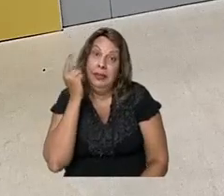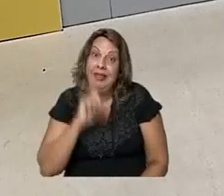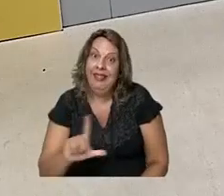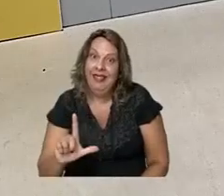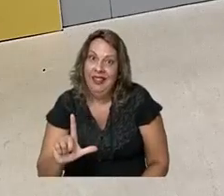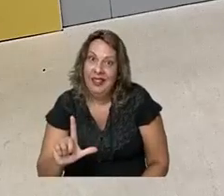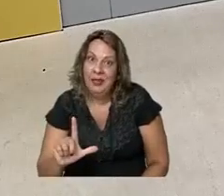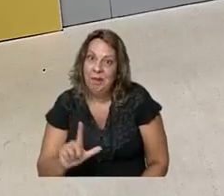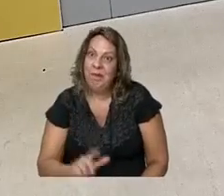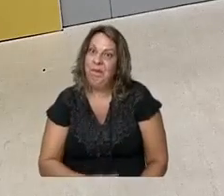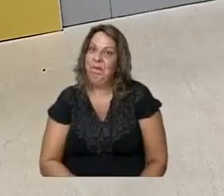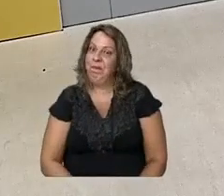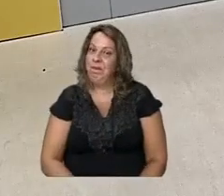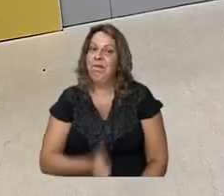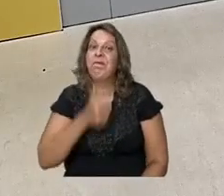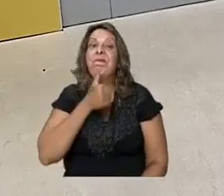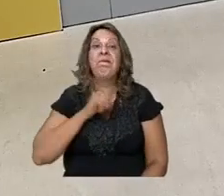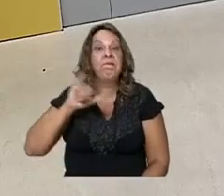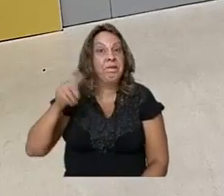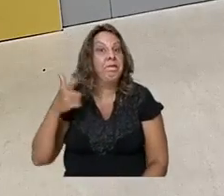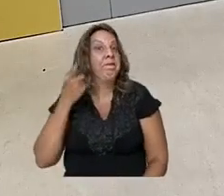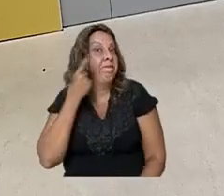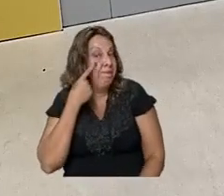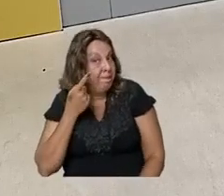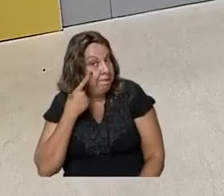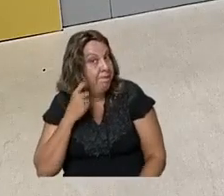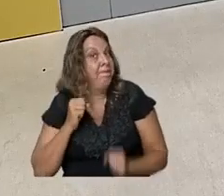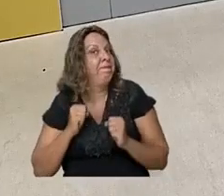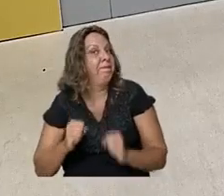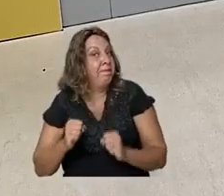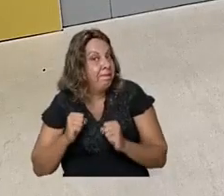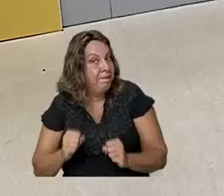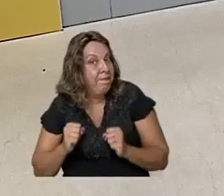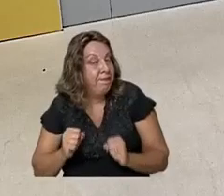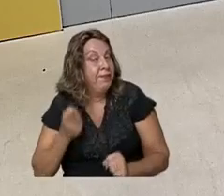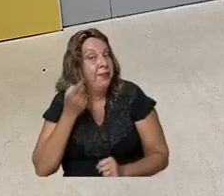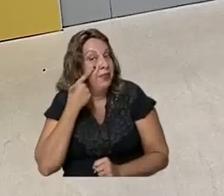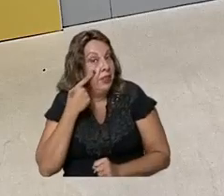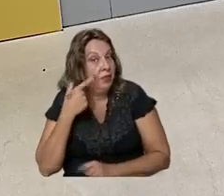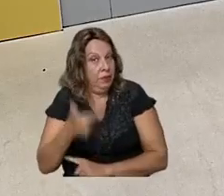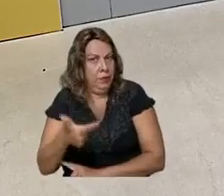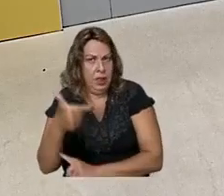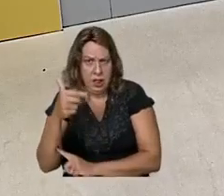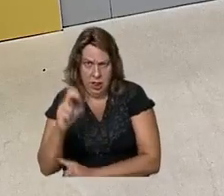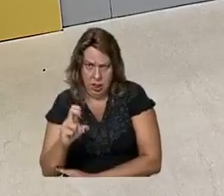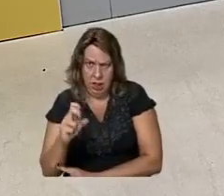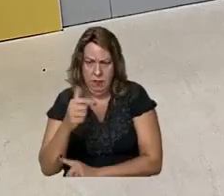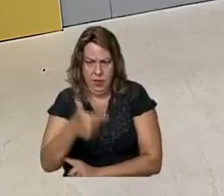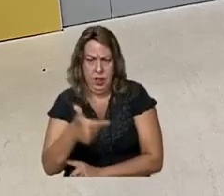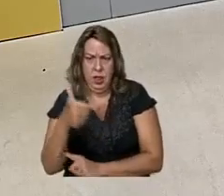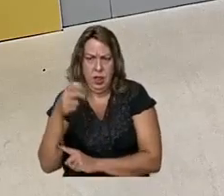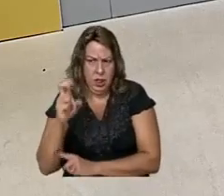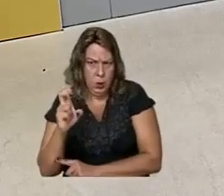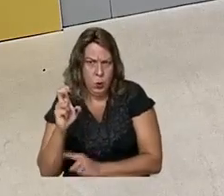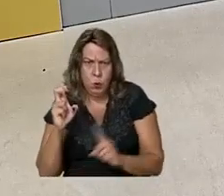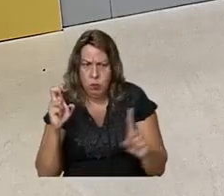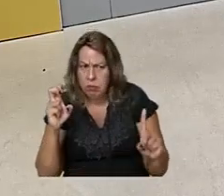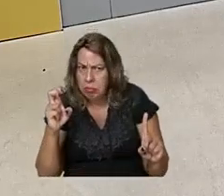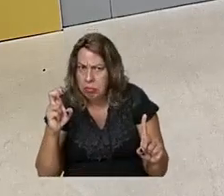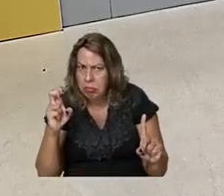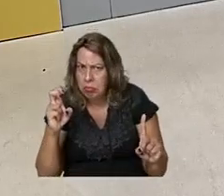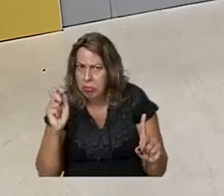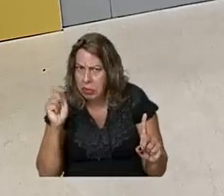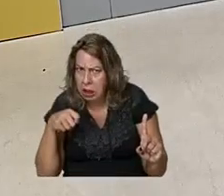decisiva. Olha aí, pode ser agora com 25. Número